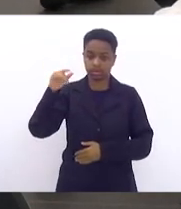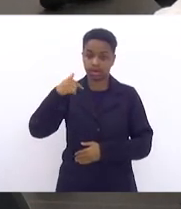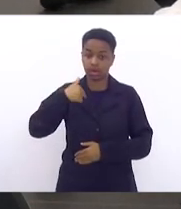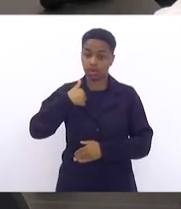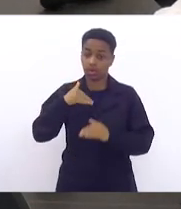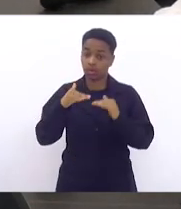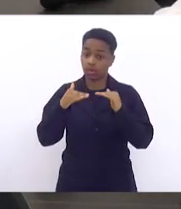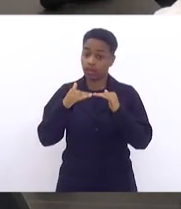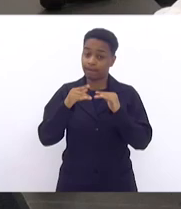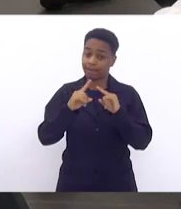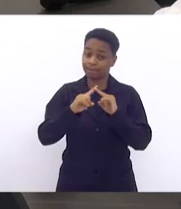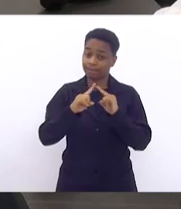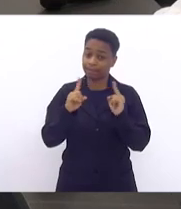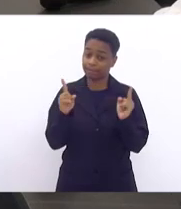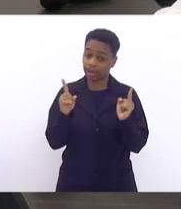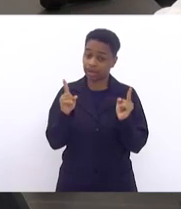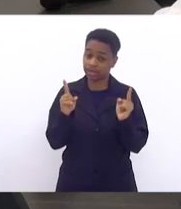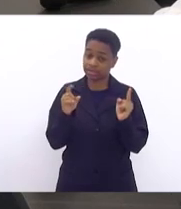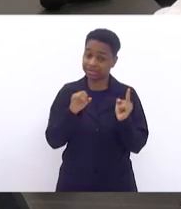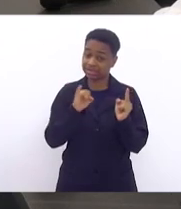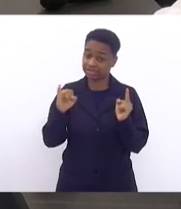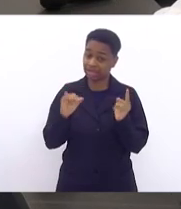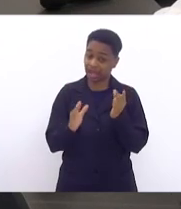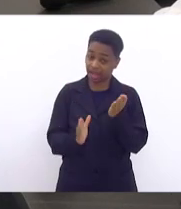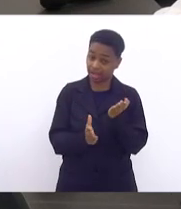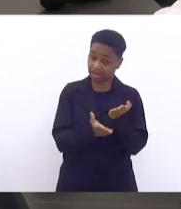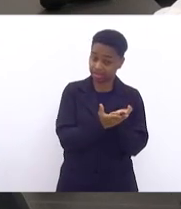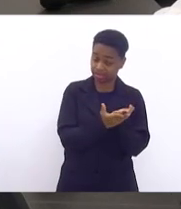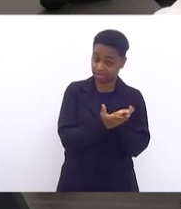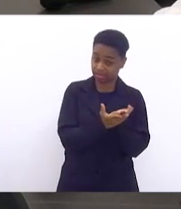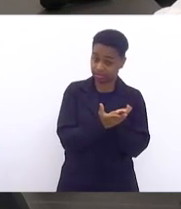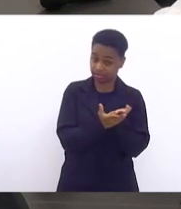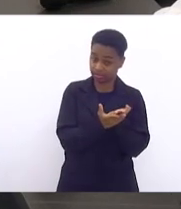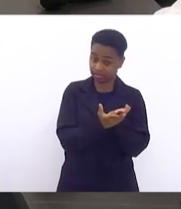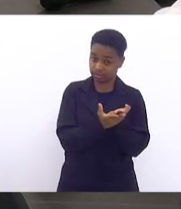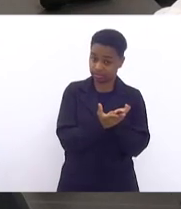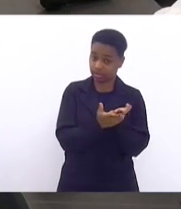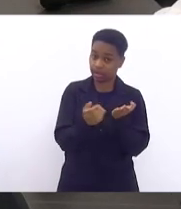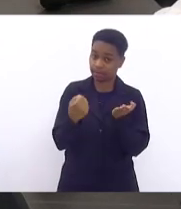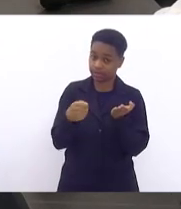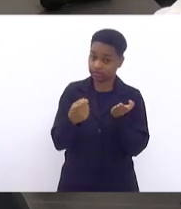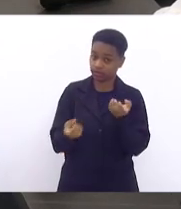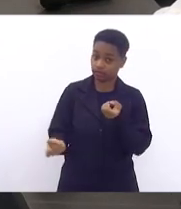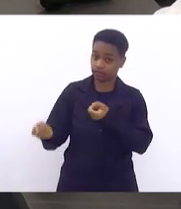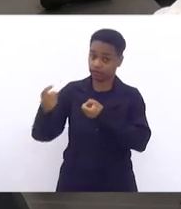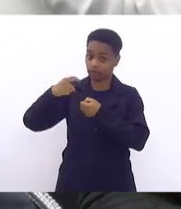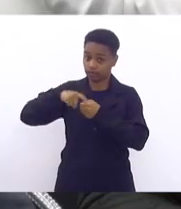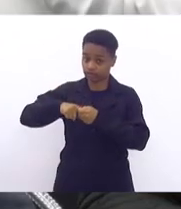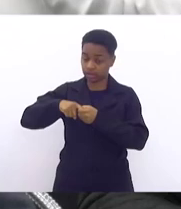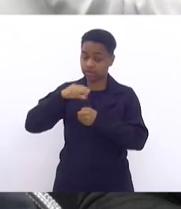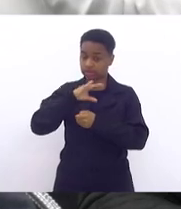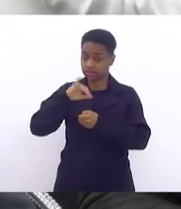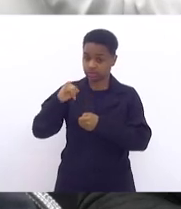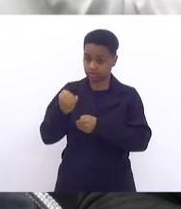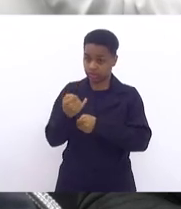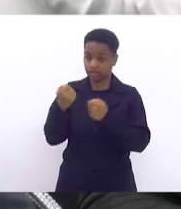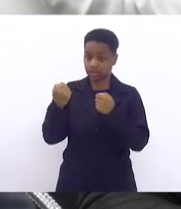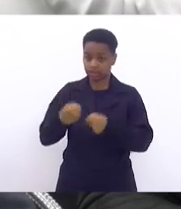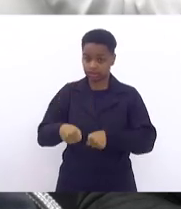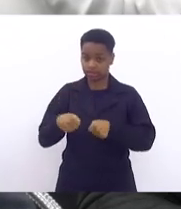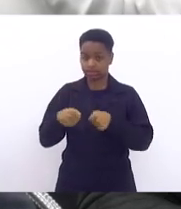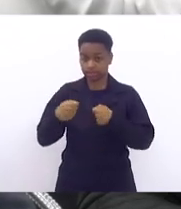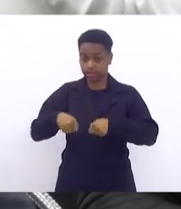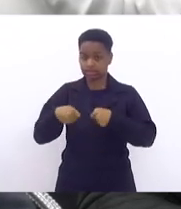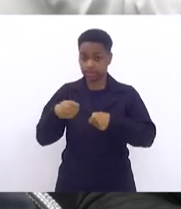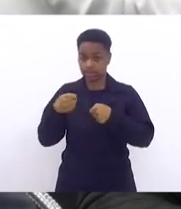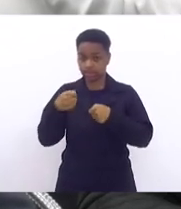que como ele foi anexado, ele teria que voltar à Comissão de Constituição e Justiça para nova apreciação. Perfeito. Sim, mas eu